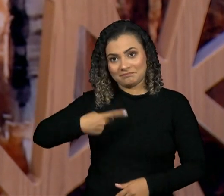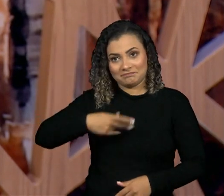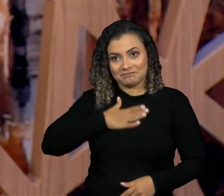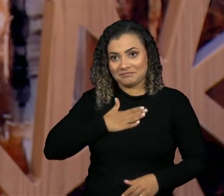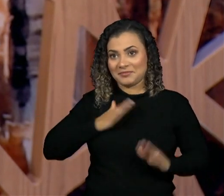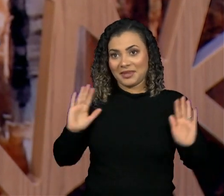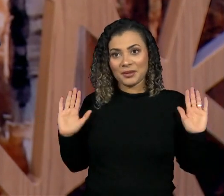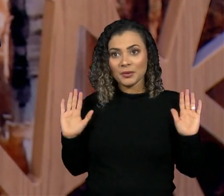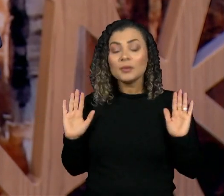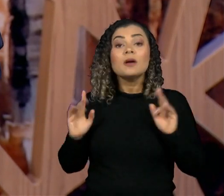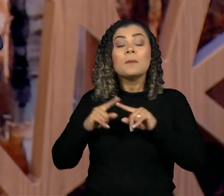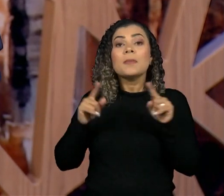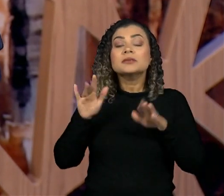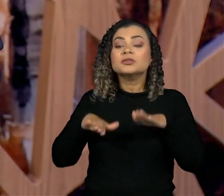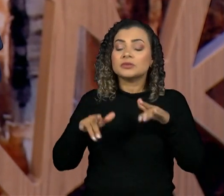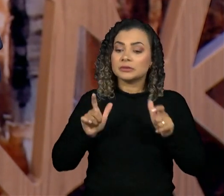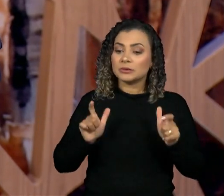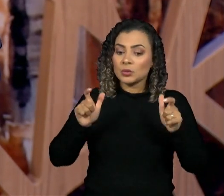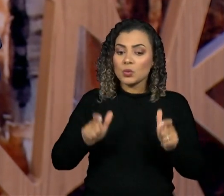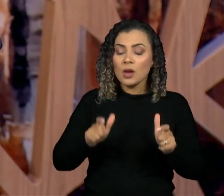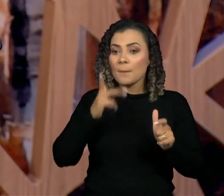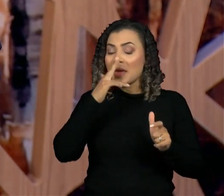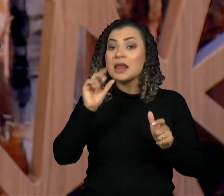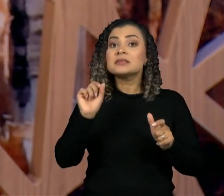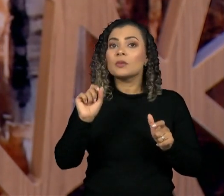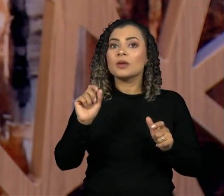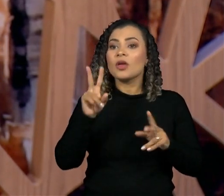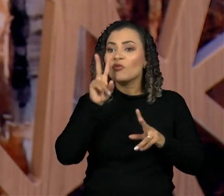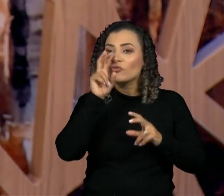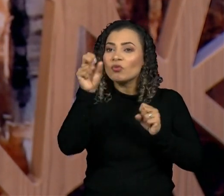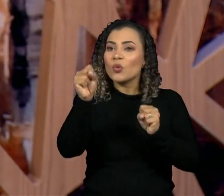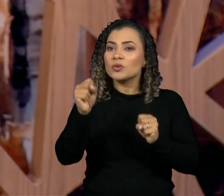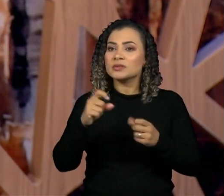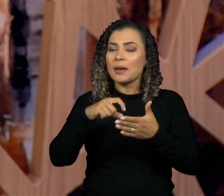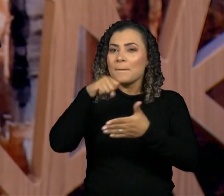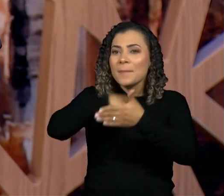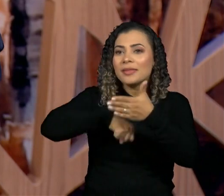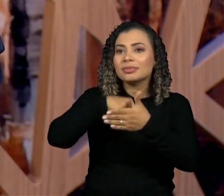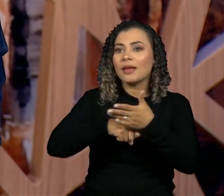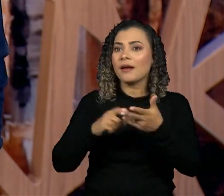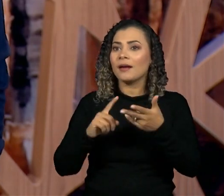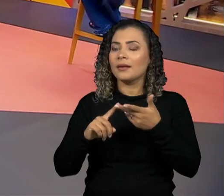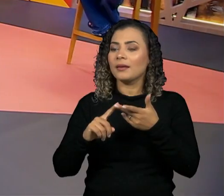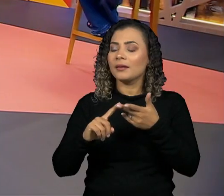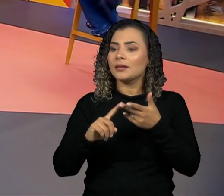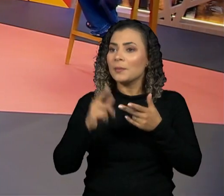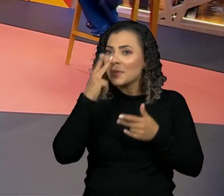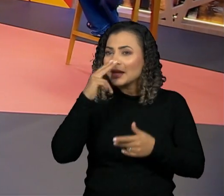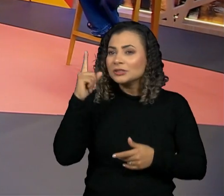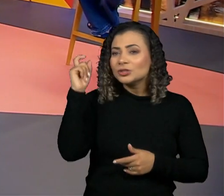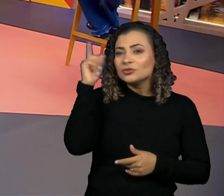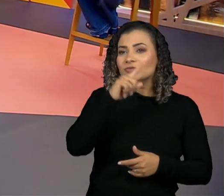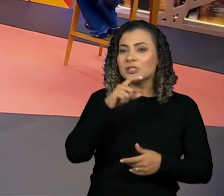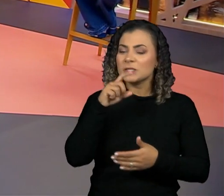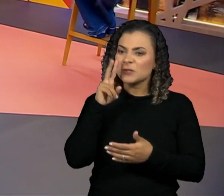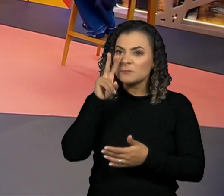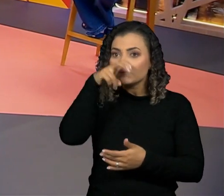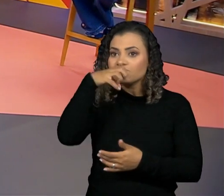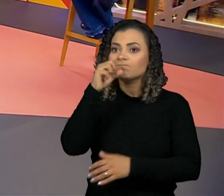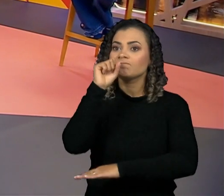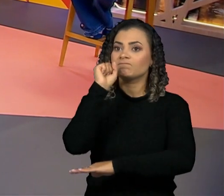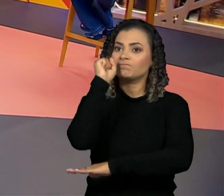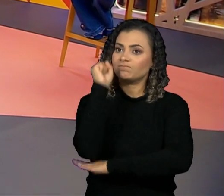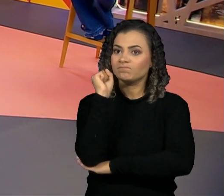Cris, que conecta a um lugar de força, a um lugar de batalha, a um lugar do quão difícil é se manter,